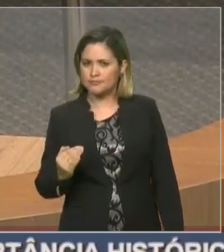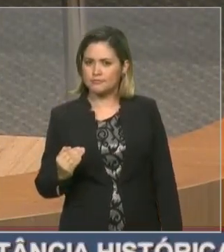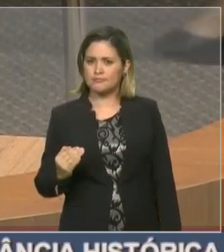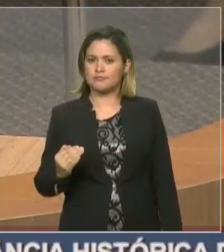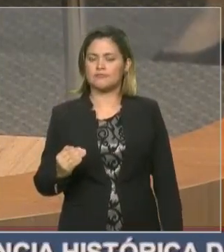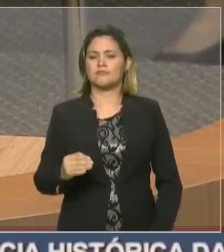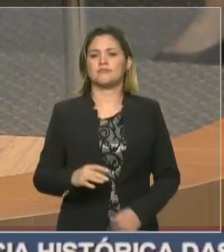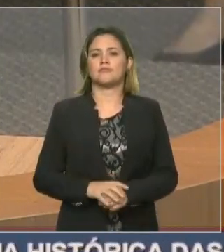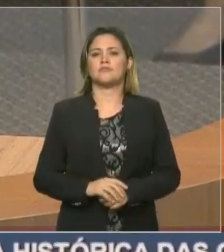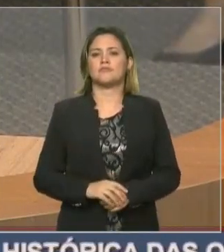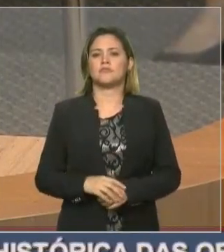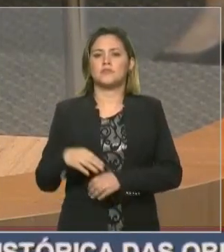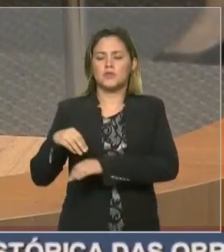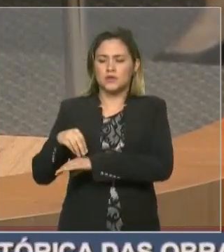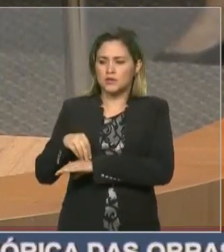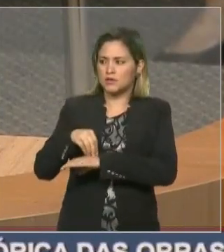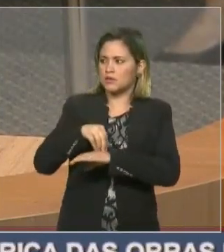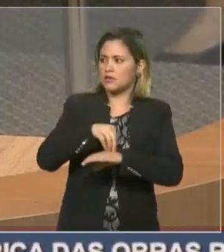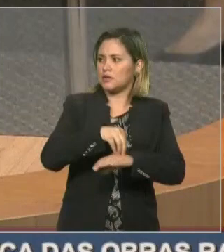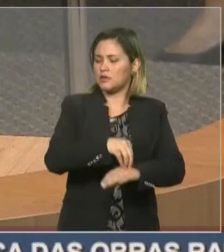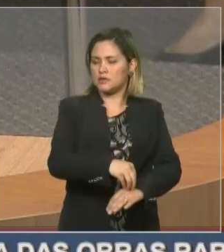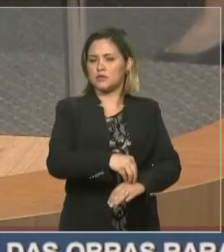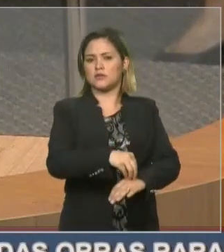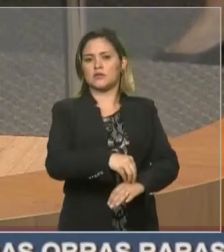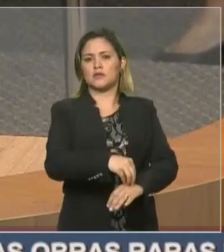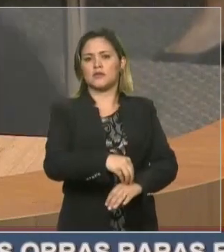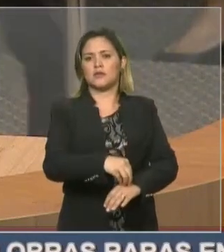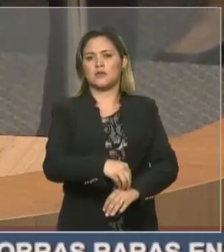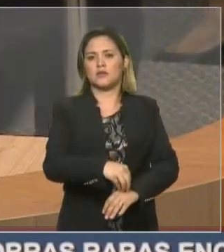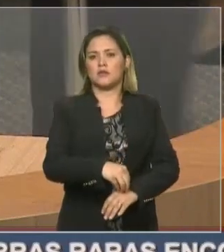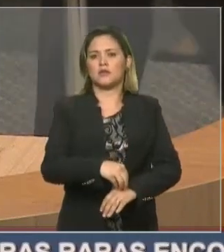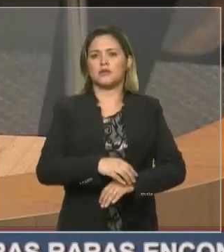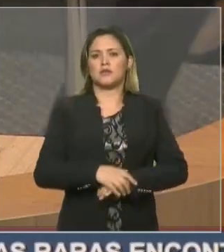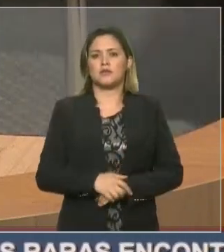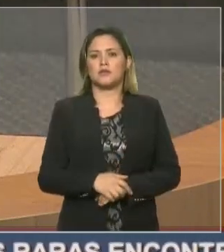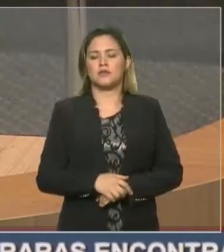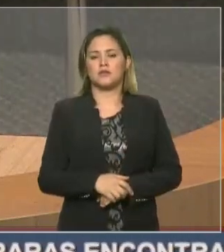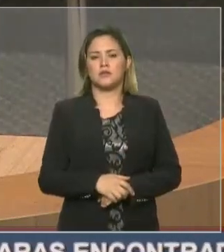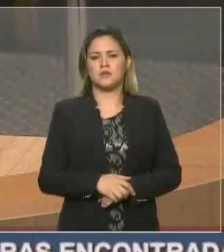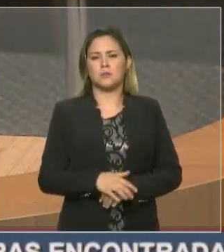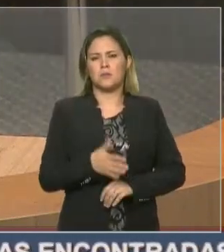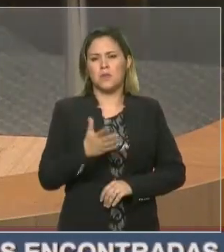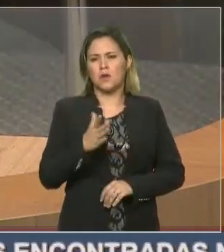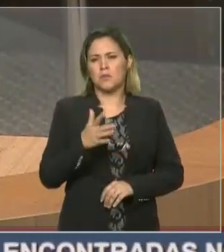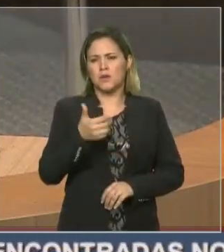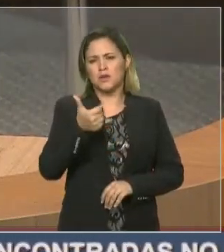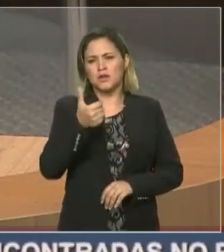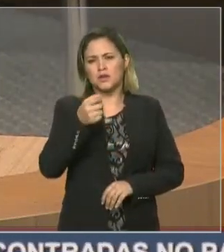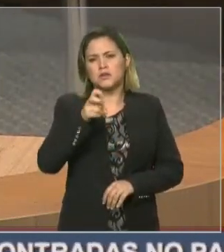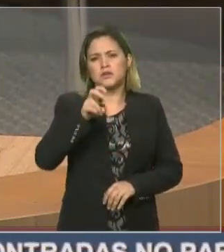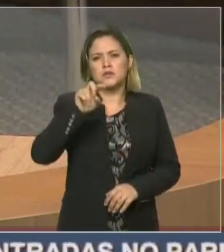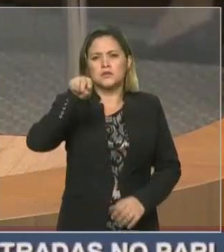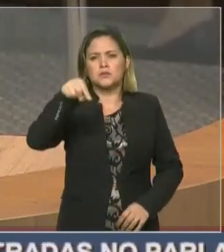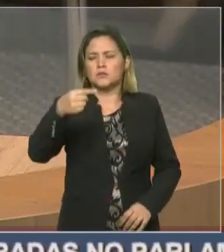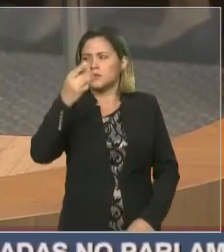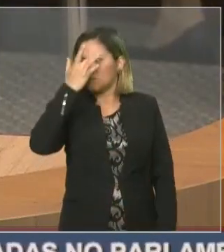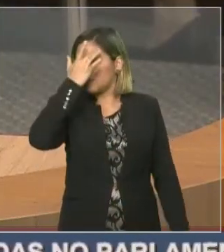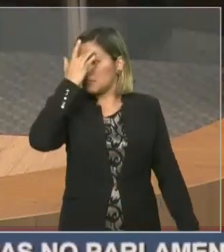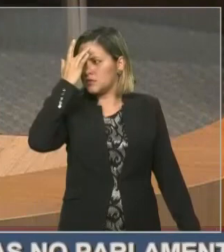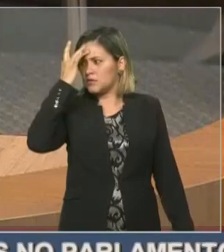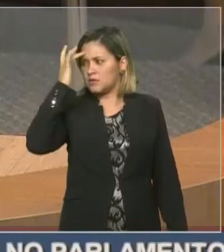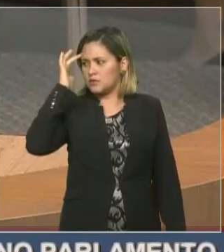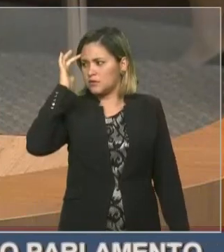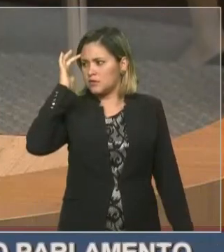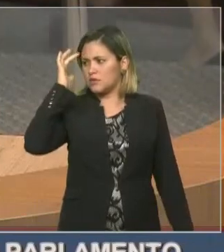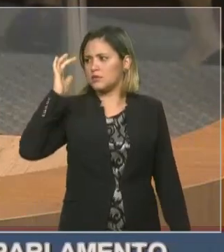trazendo, diz a história, das caravelas umas 15 mil pessoas. Ele